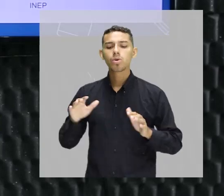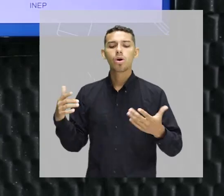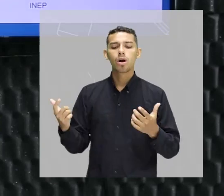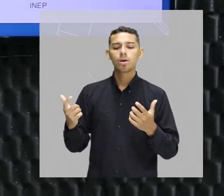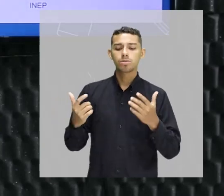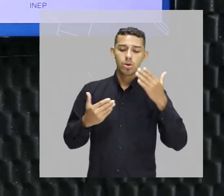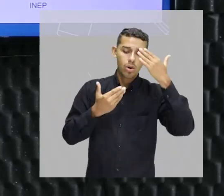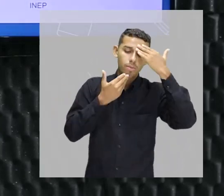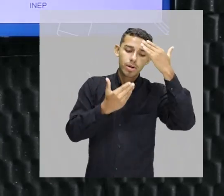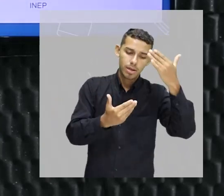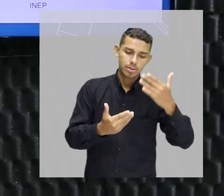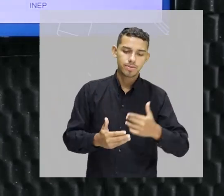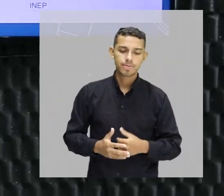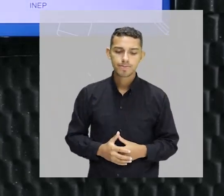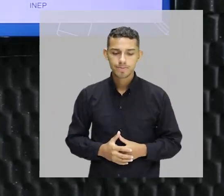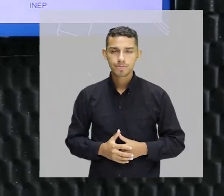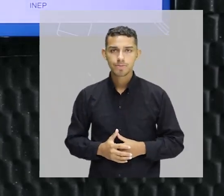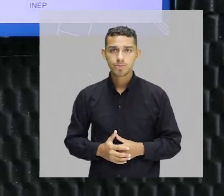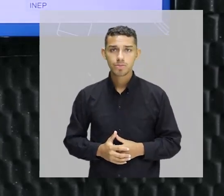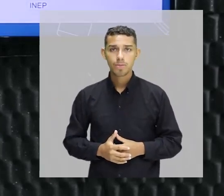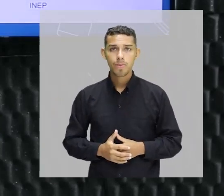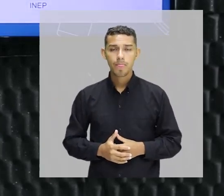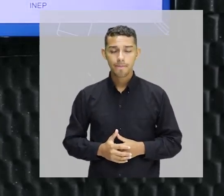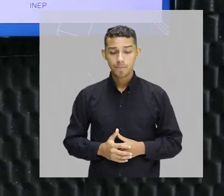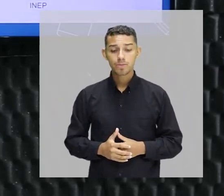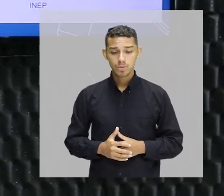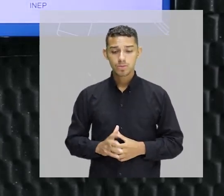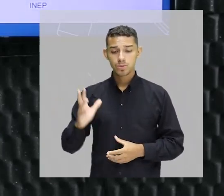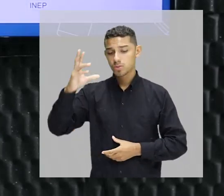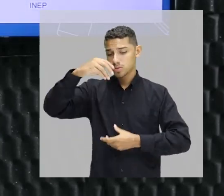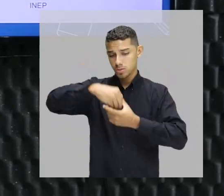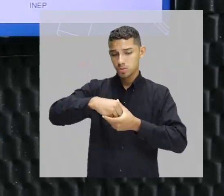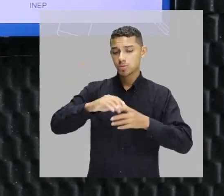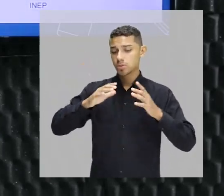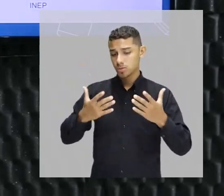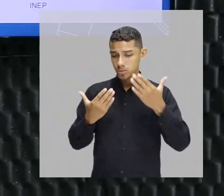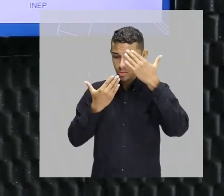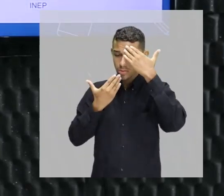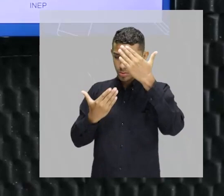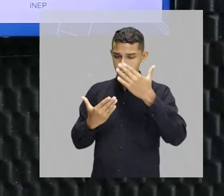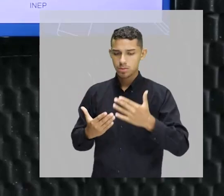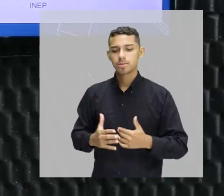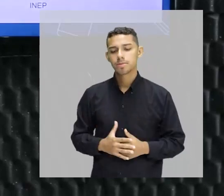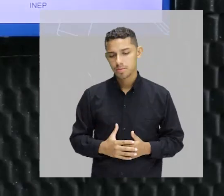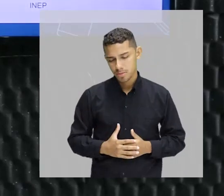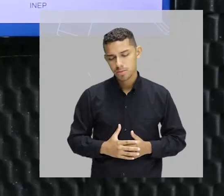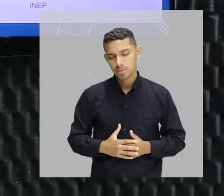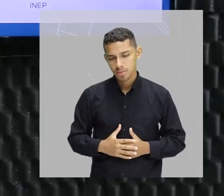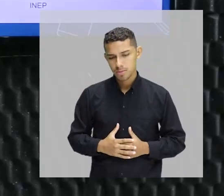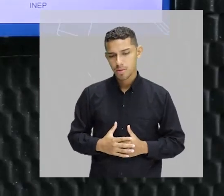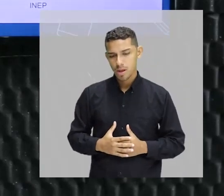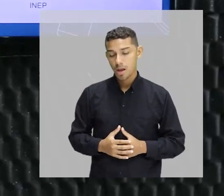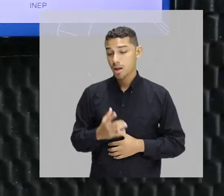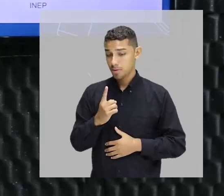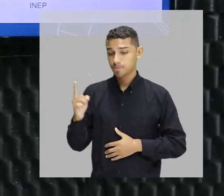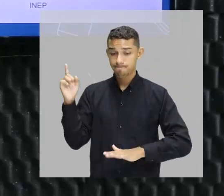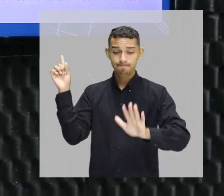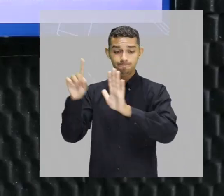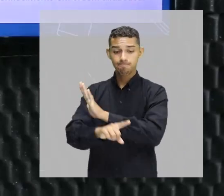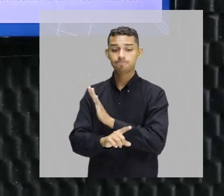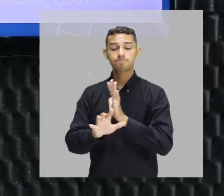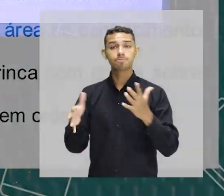palavra? Palavra obrigado, né? Então, relacionado aí a um agradecimento. Então, vamos ao comando da